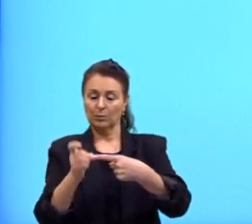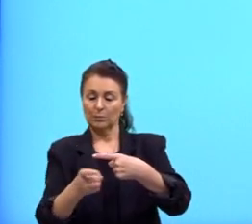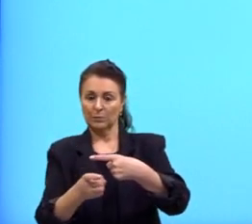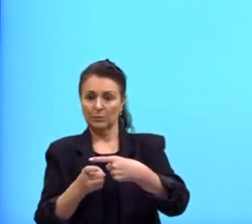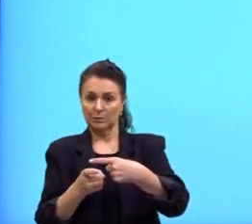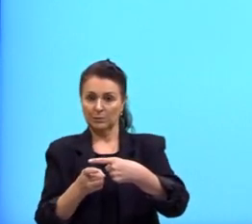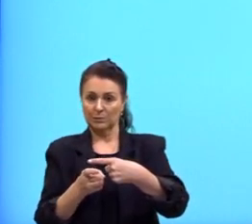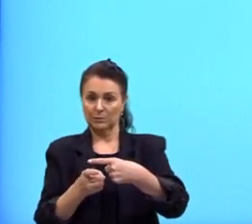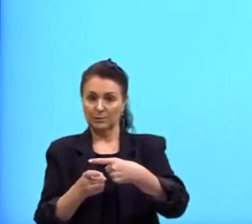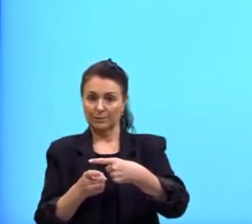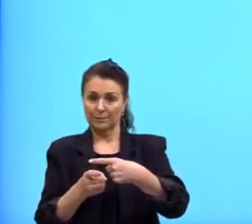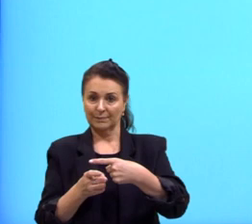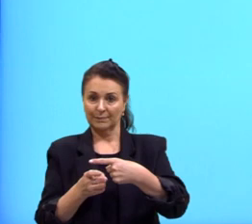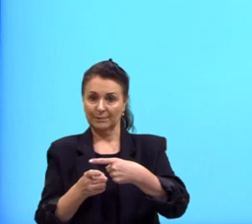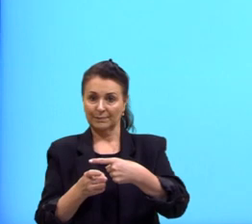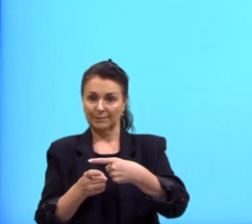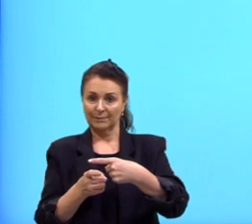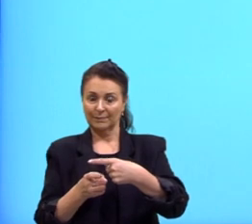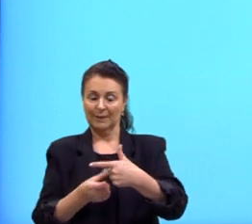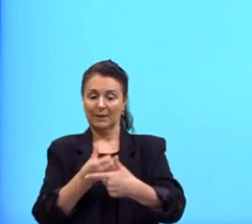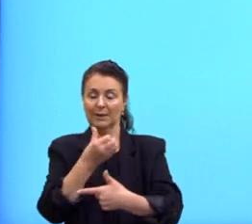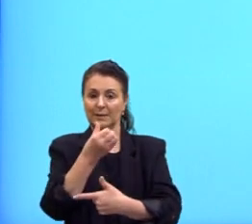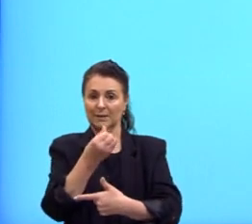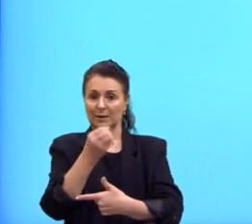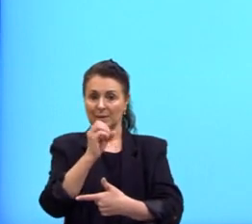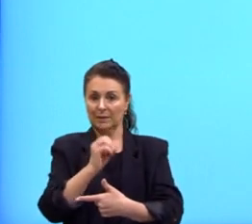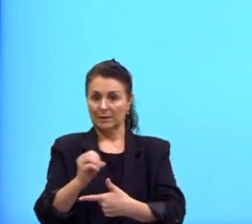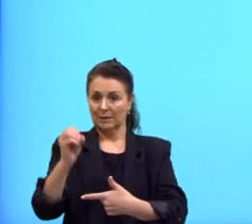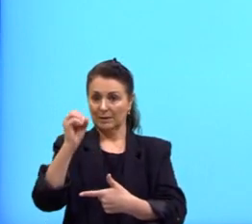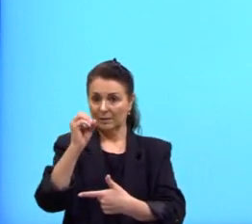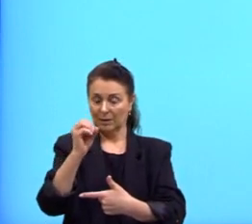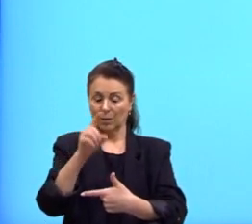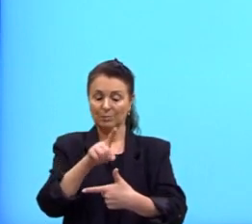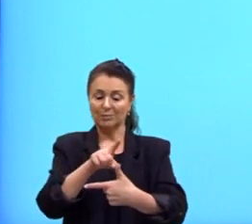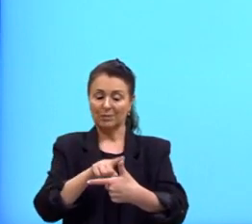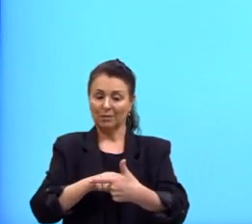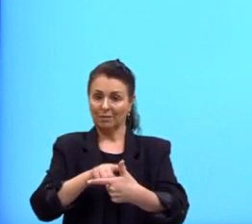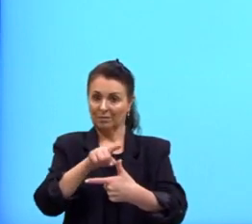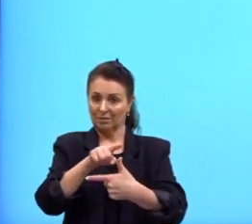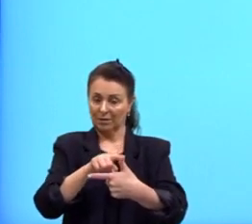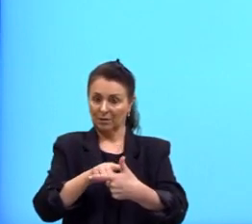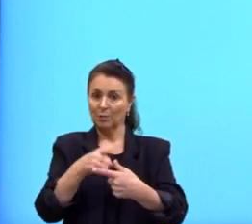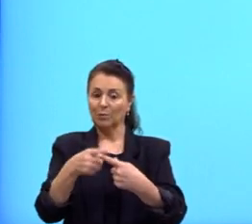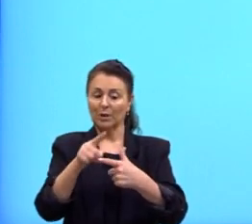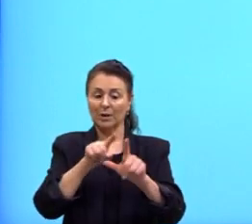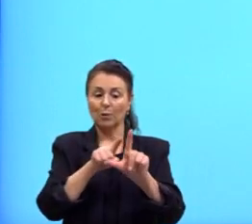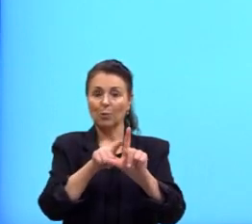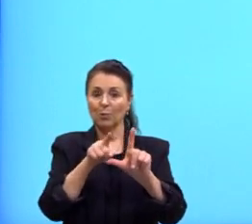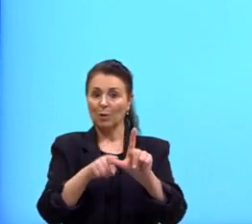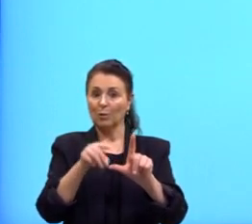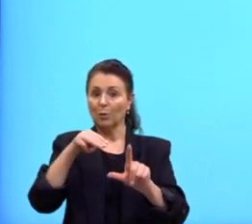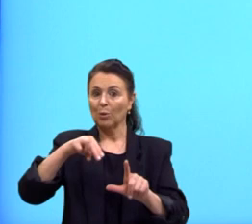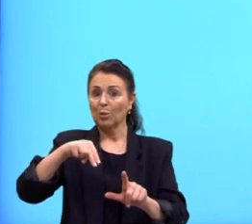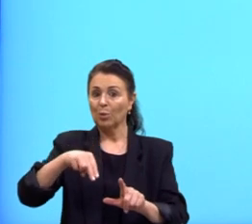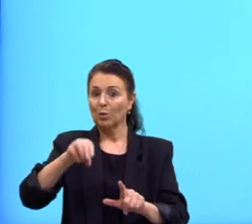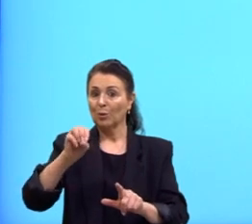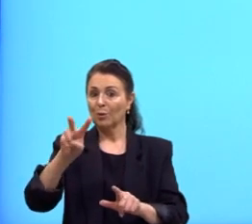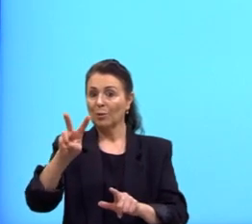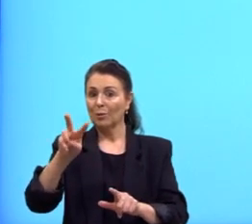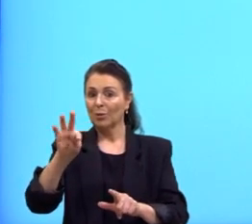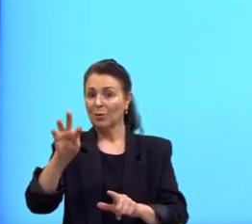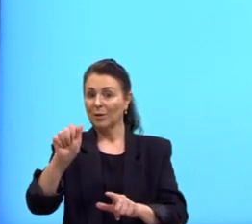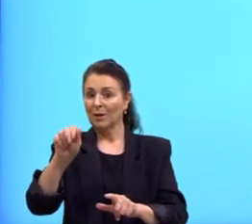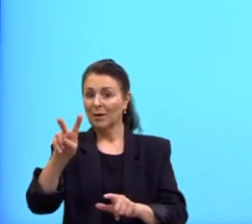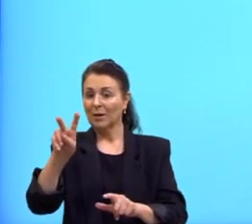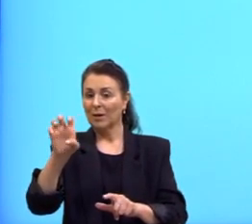do seno de 60 graus ele é um valor conhecido por que trata-se de um ângulo notável então nós utilizamos aquela